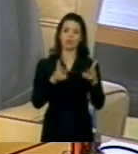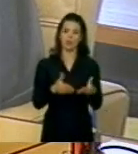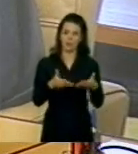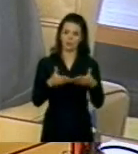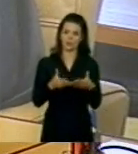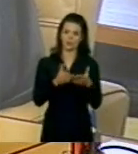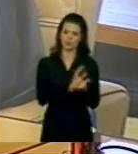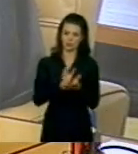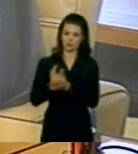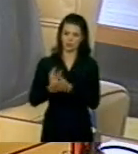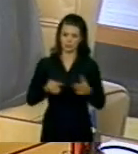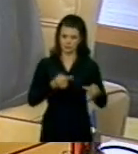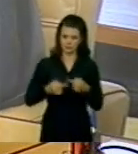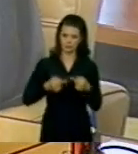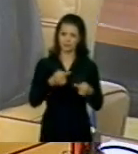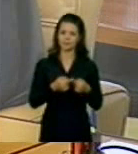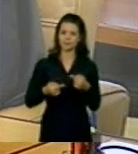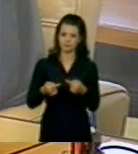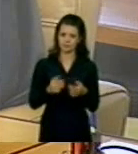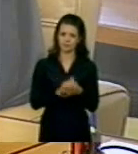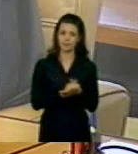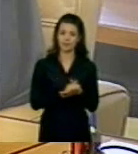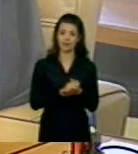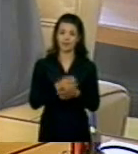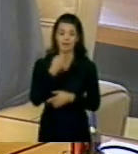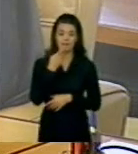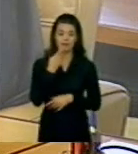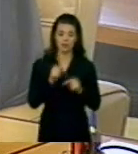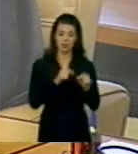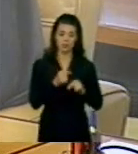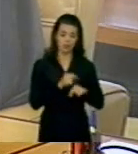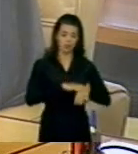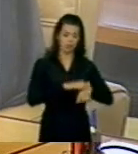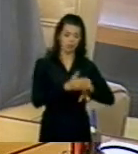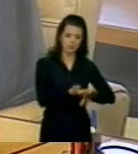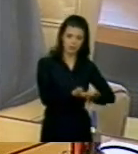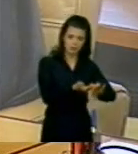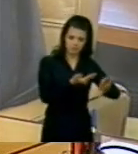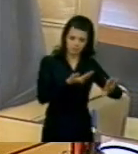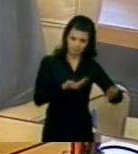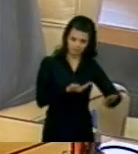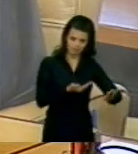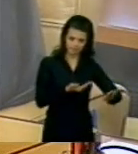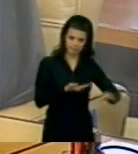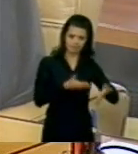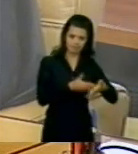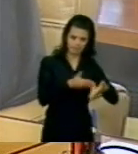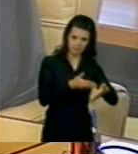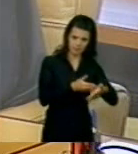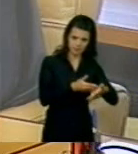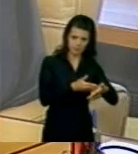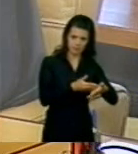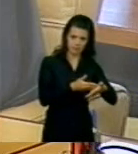aqui abro aspas, a despeito de afirmar que essa medida de afastamento temporário das funções parlamentares